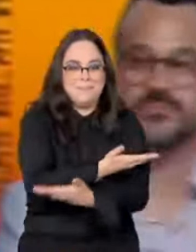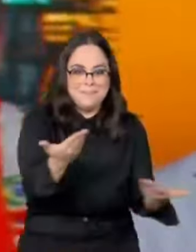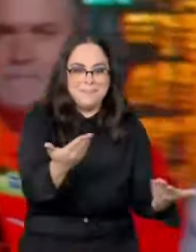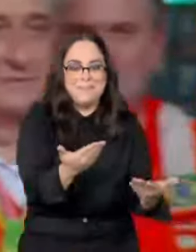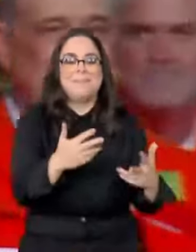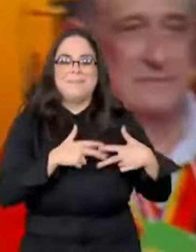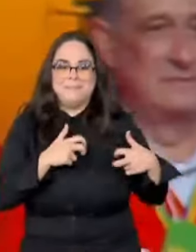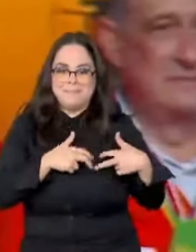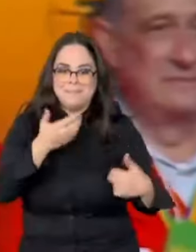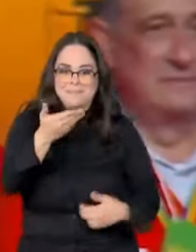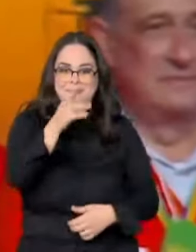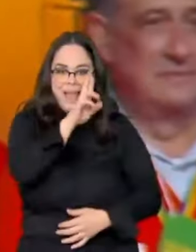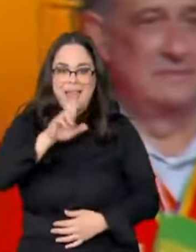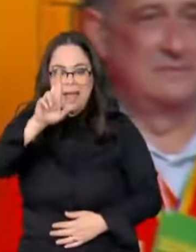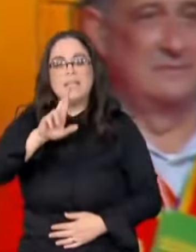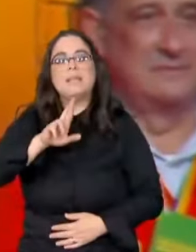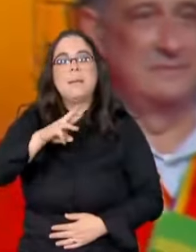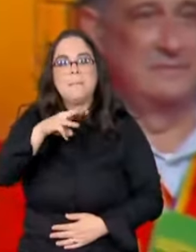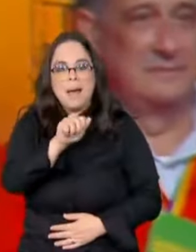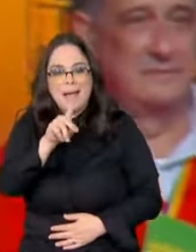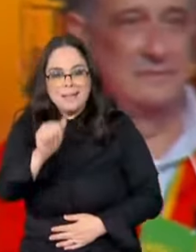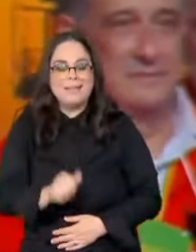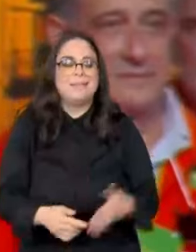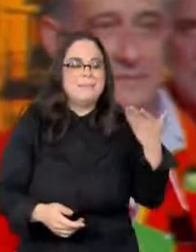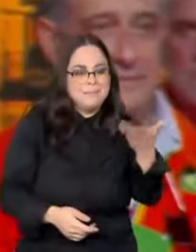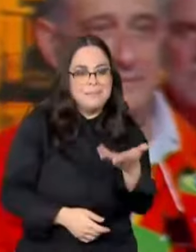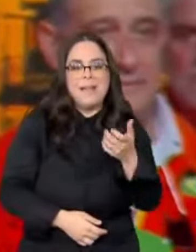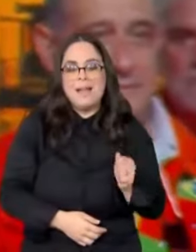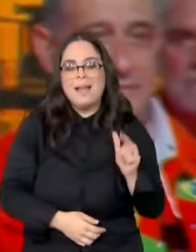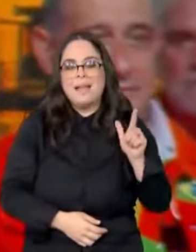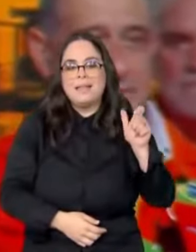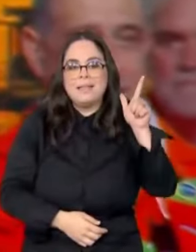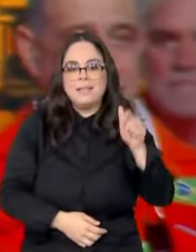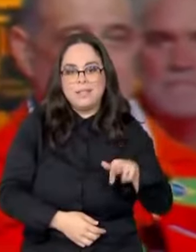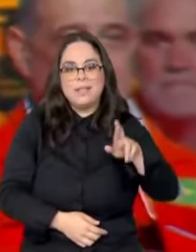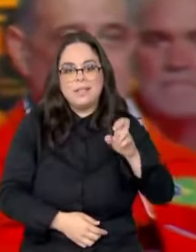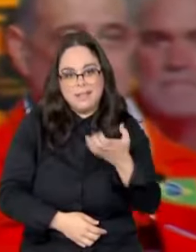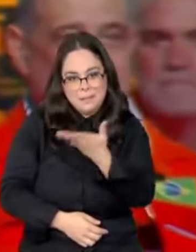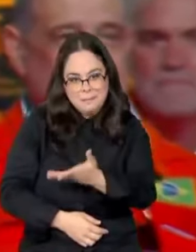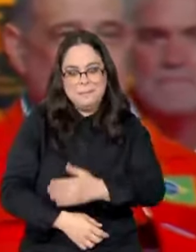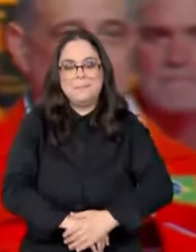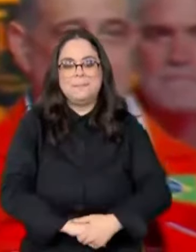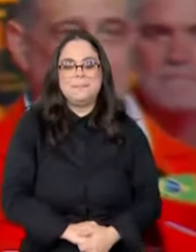Magda, querido companheiro Alexandre,